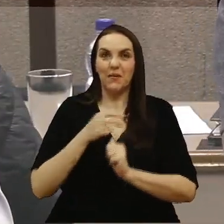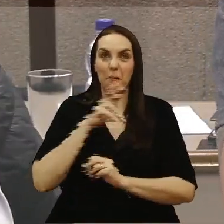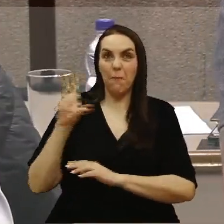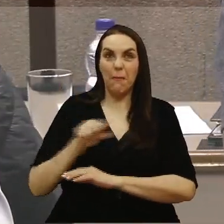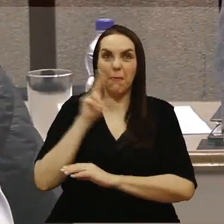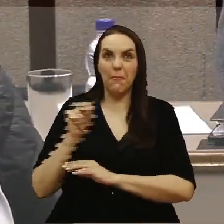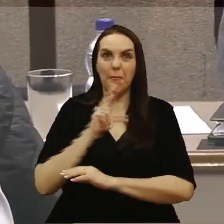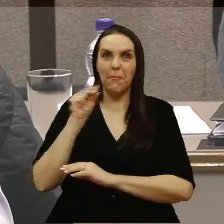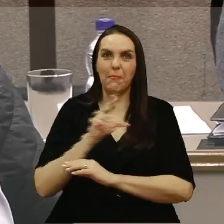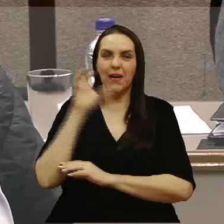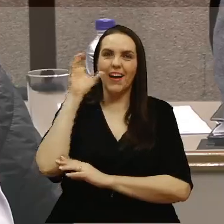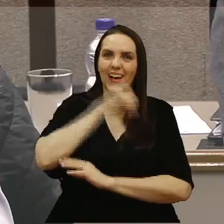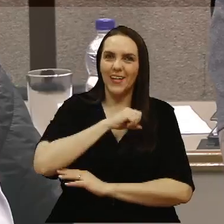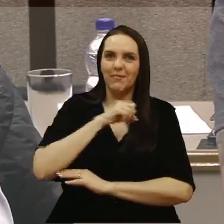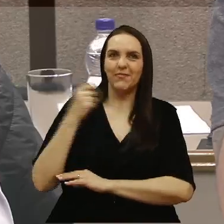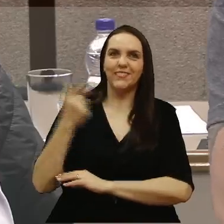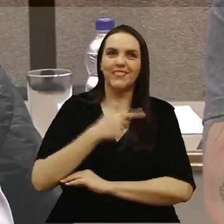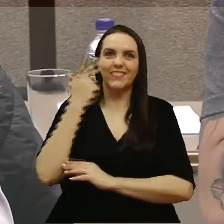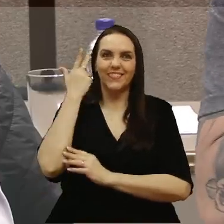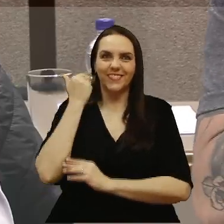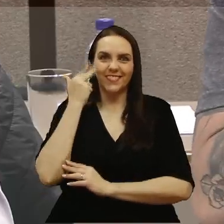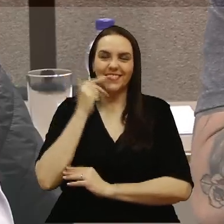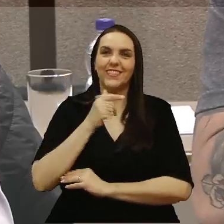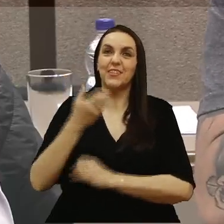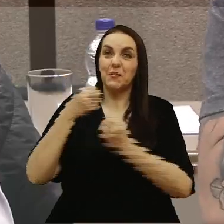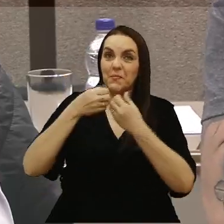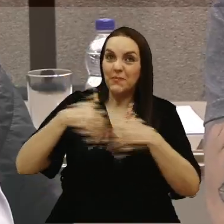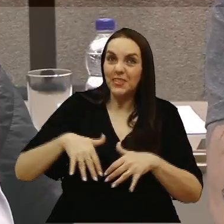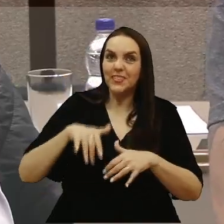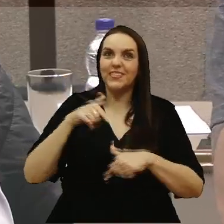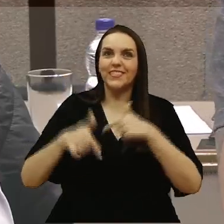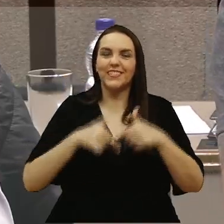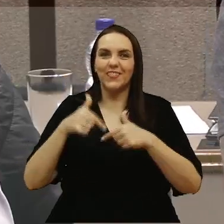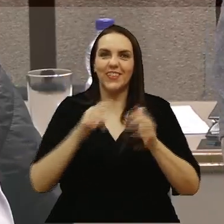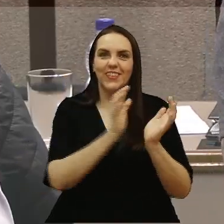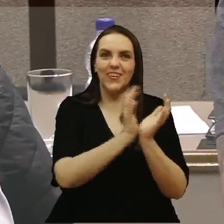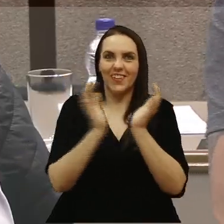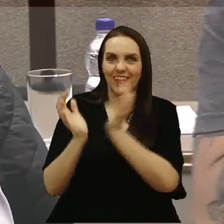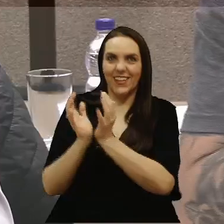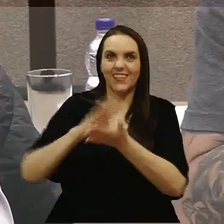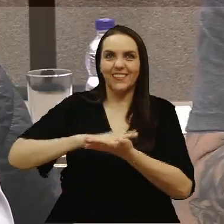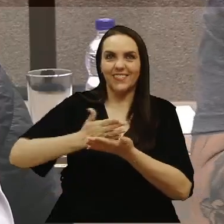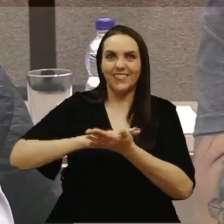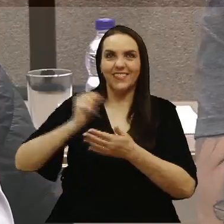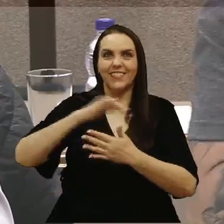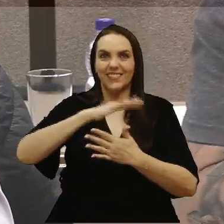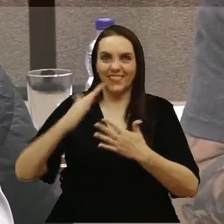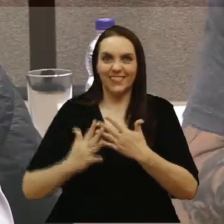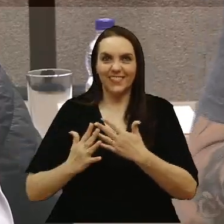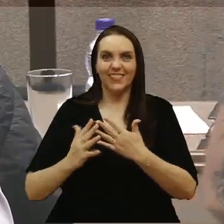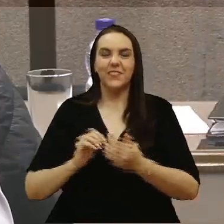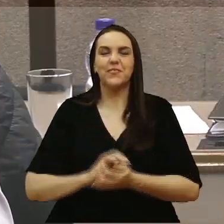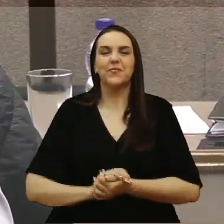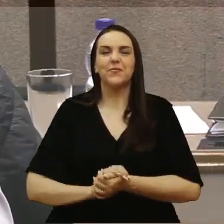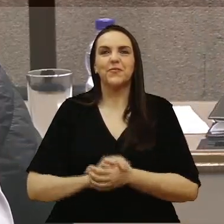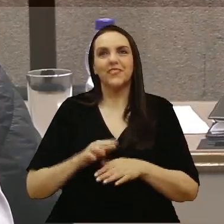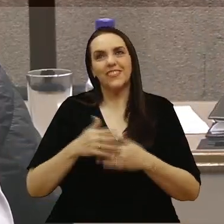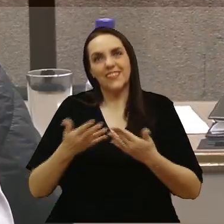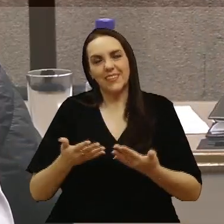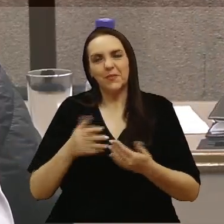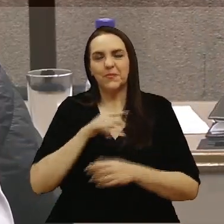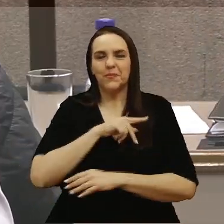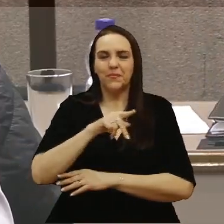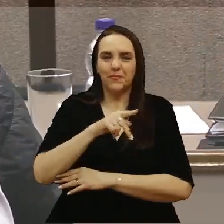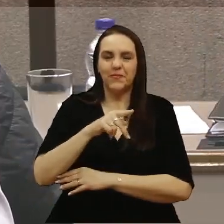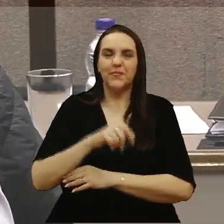mais rápido do que o normal aqui, né, e acaba prejudicando o trabalho das nossas colegas intérprete de Libras. Né, senhor presidente,